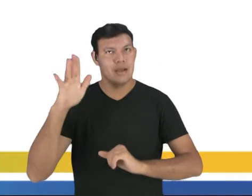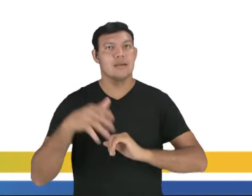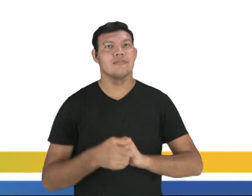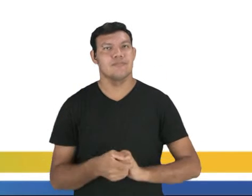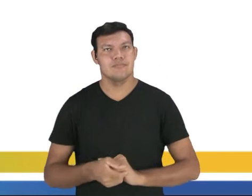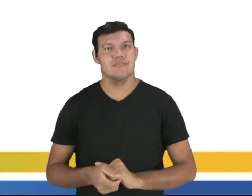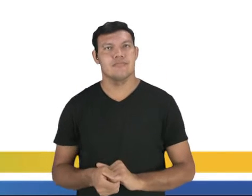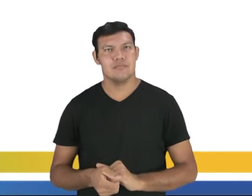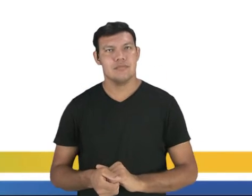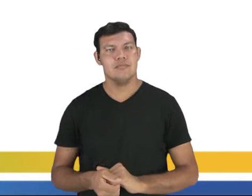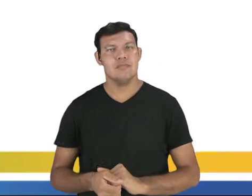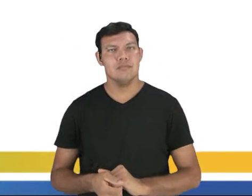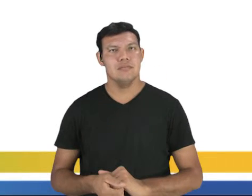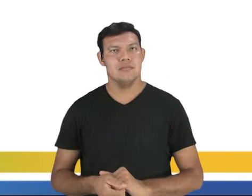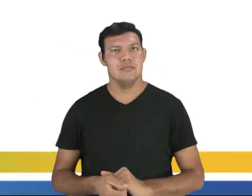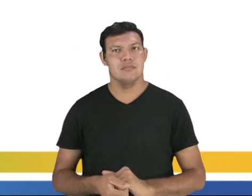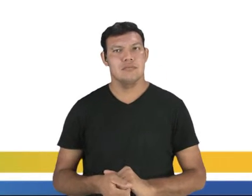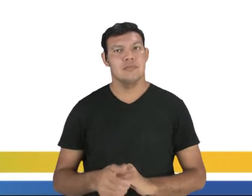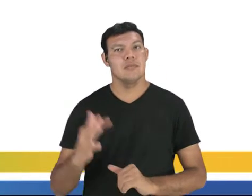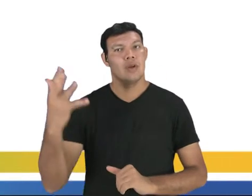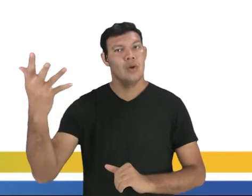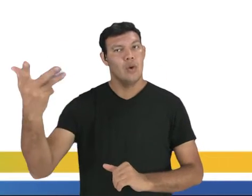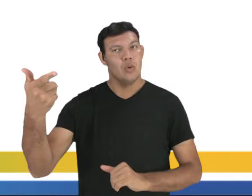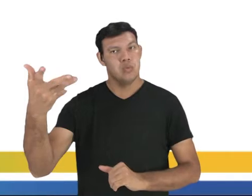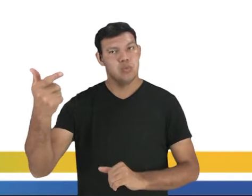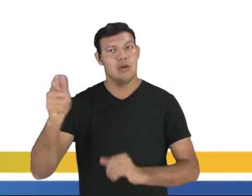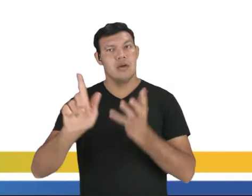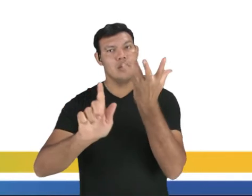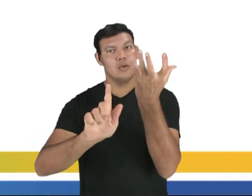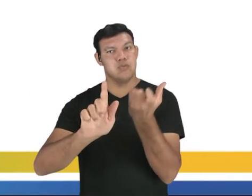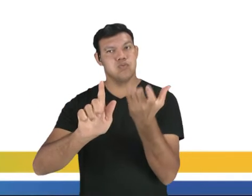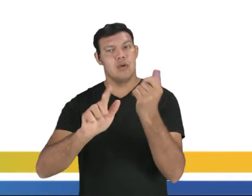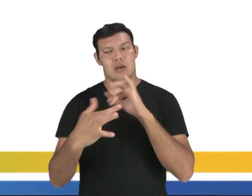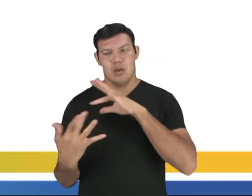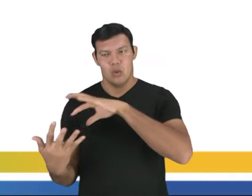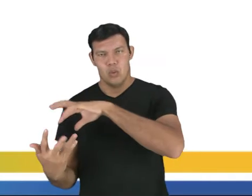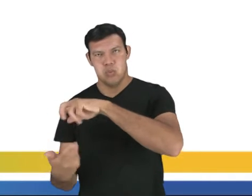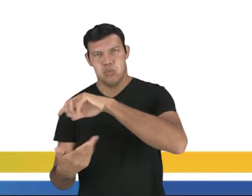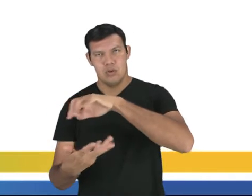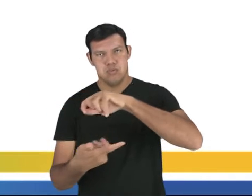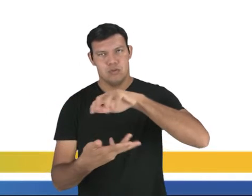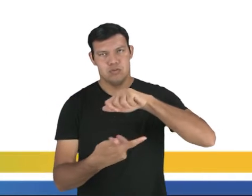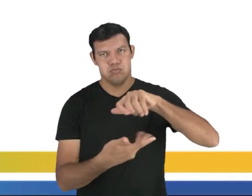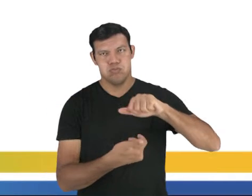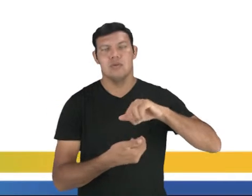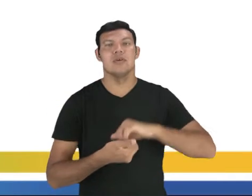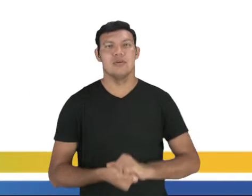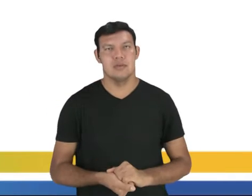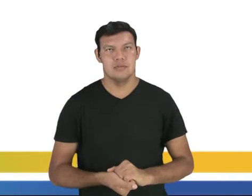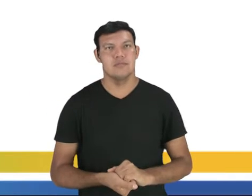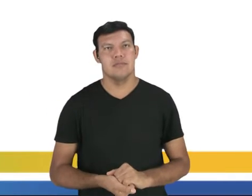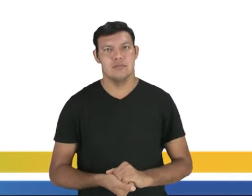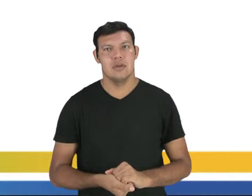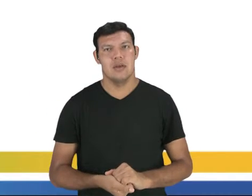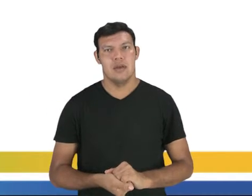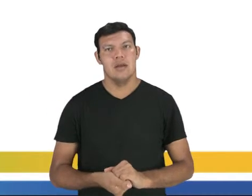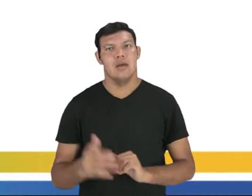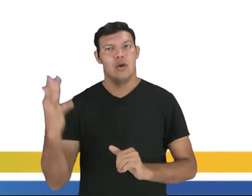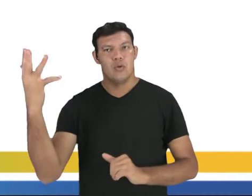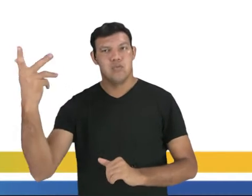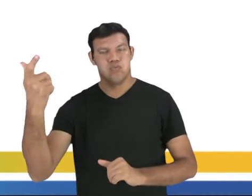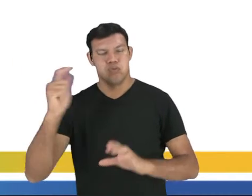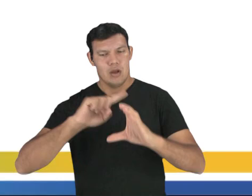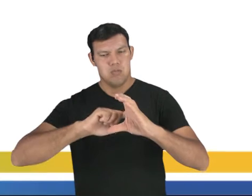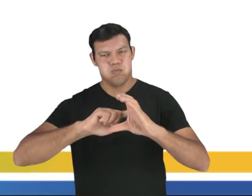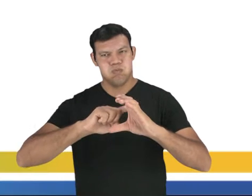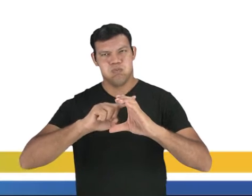Gzinho, são os valores da aceleração da gravidade nesses planetas. A forma com que a velocidade aumenta de acordo